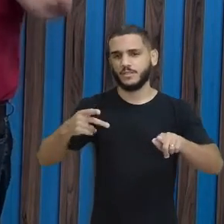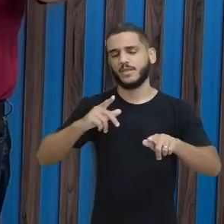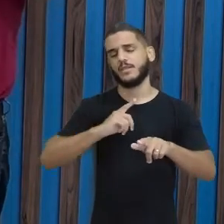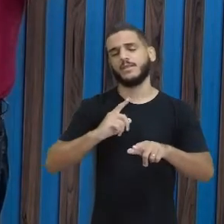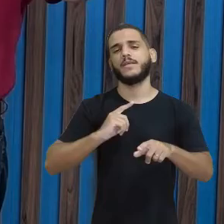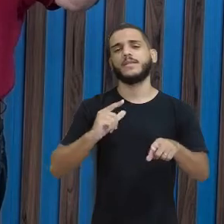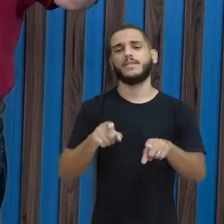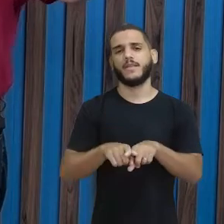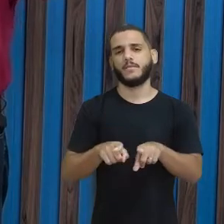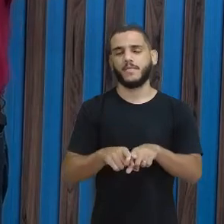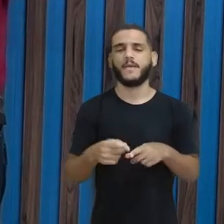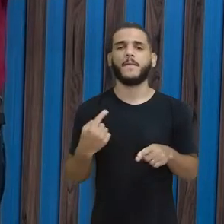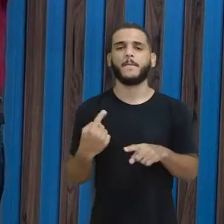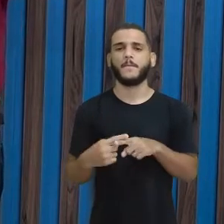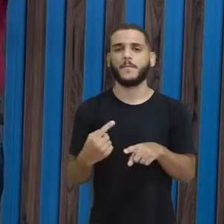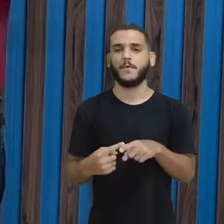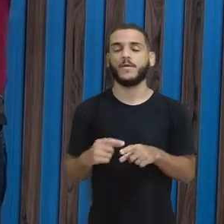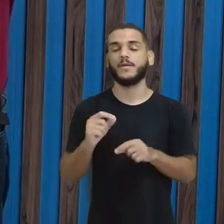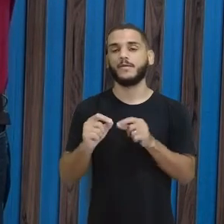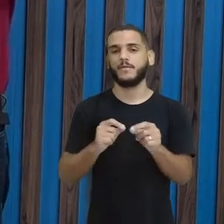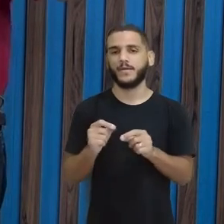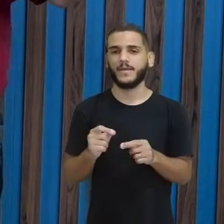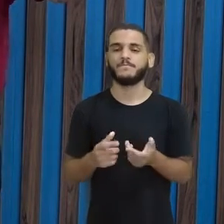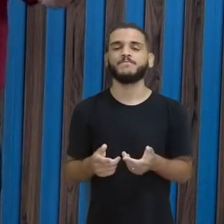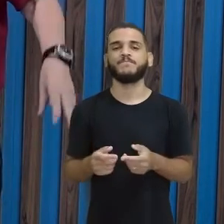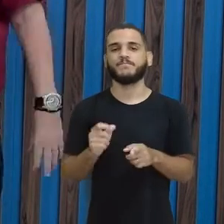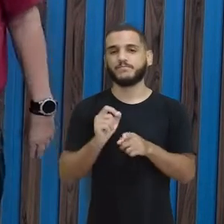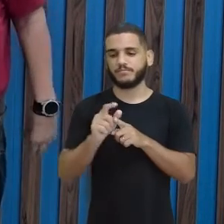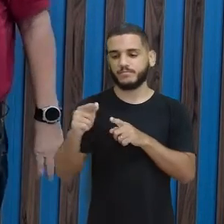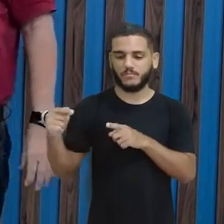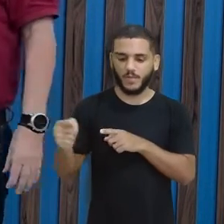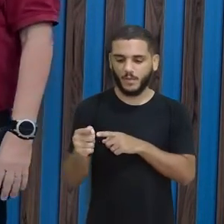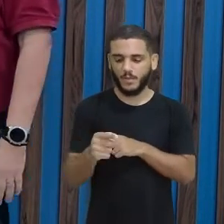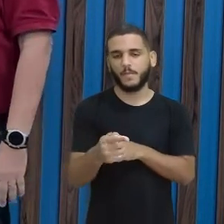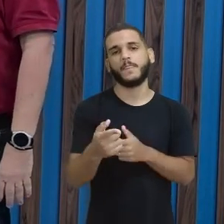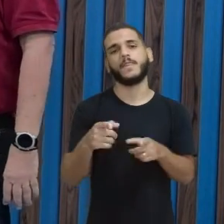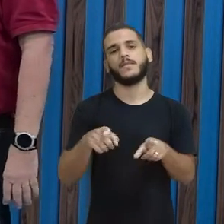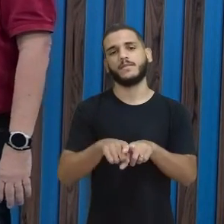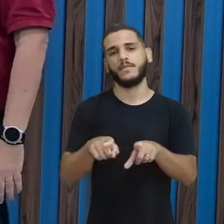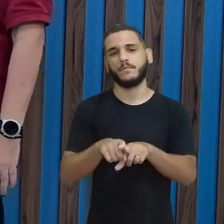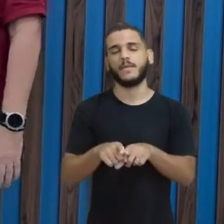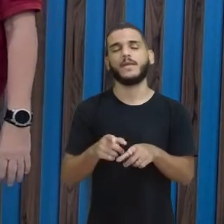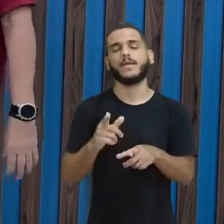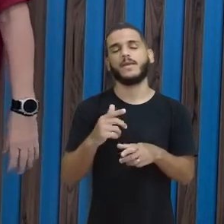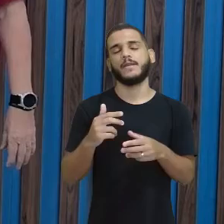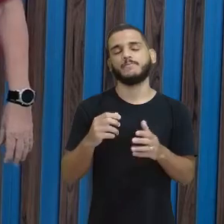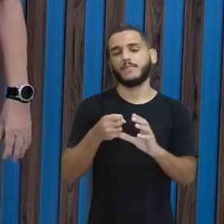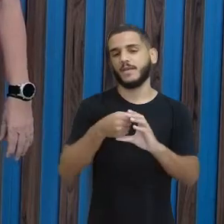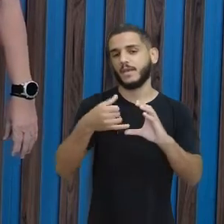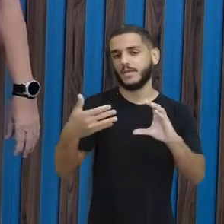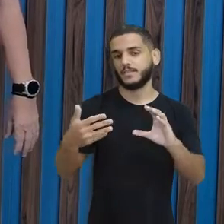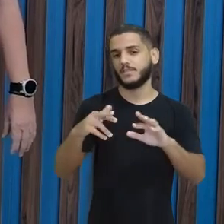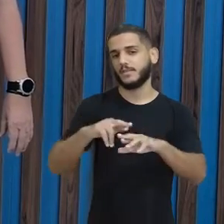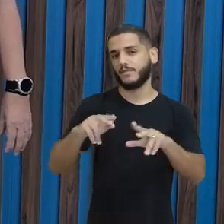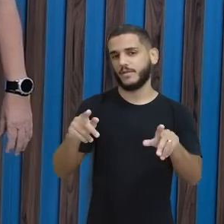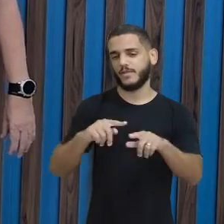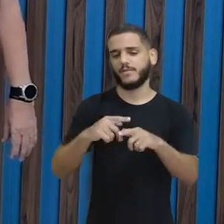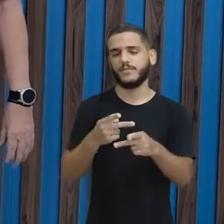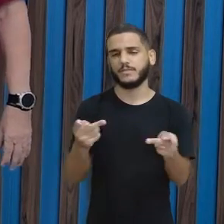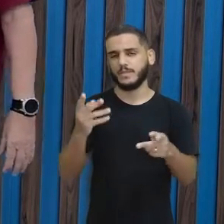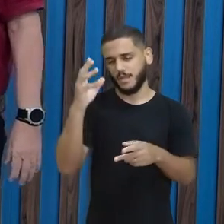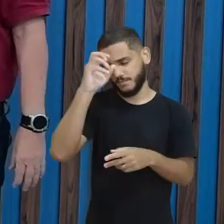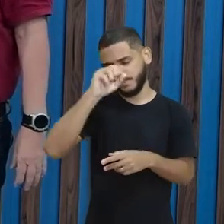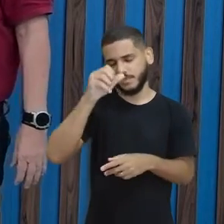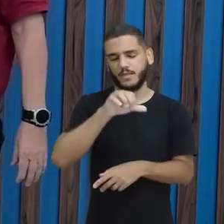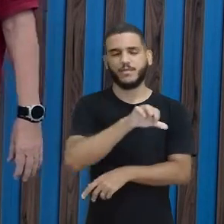ter, porque espermatozoides e óvulos apresentam características diferentes. Perfeito, Ricardinho? Matematicamente, vocês já aprenderam aqui no